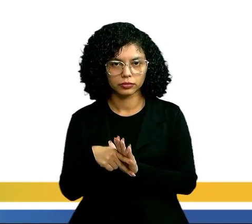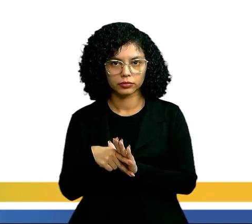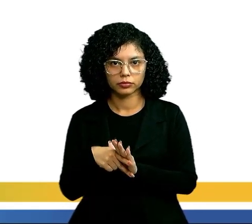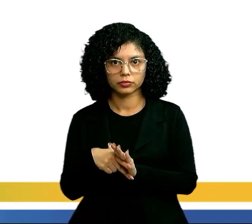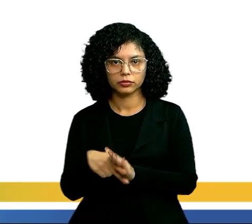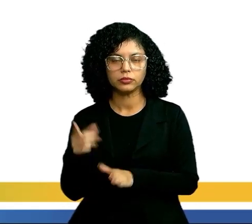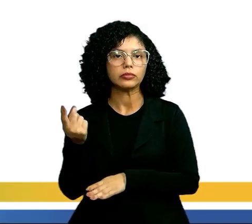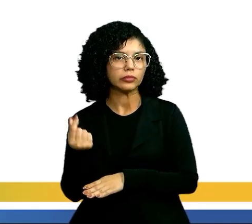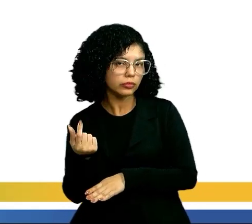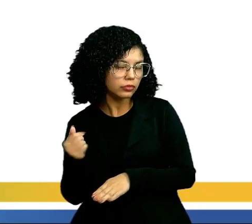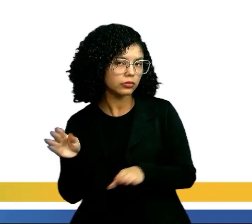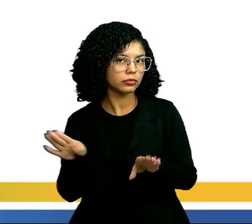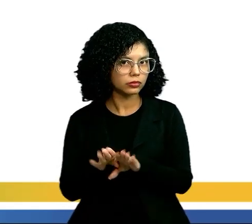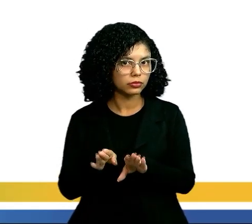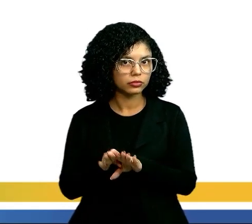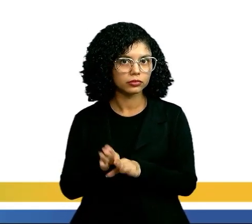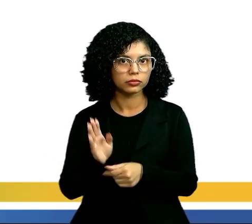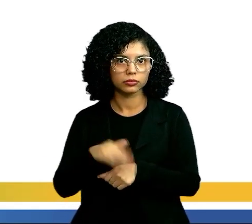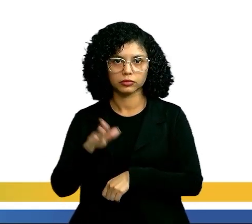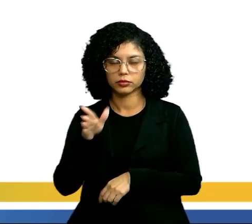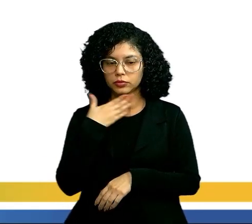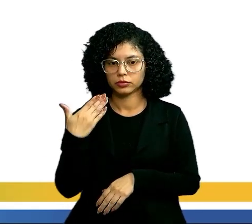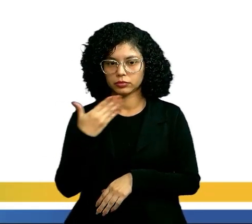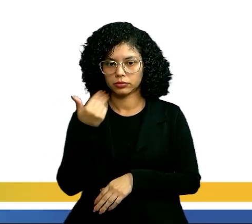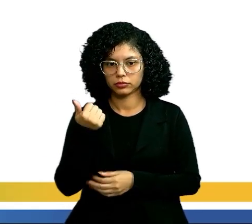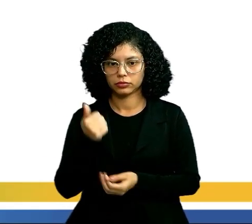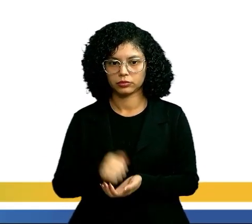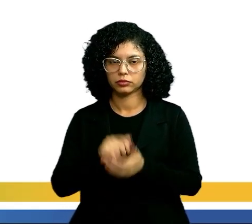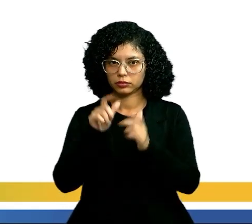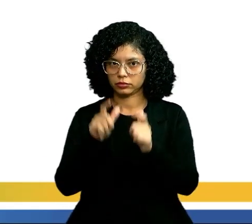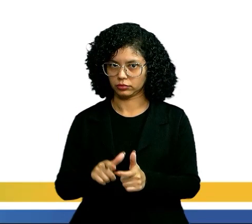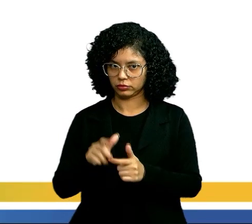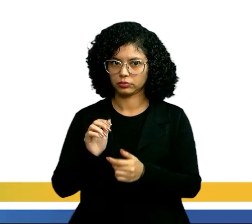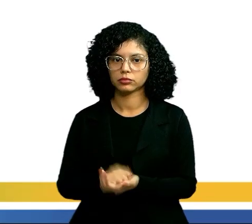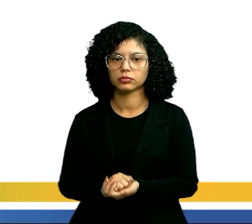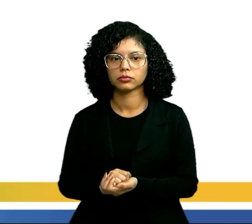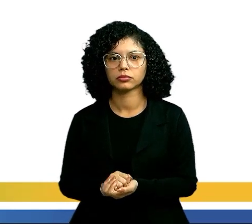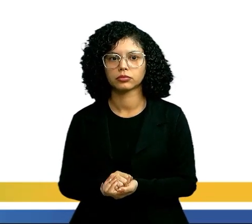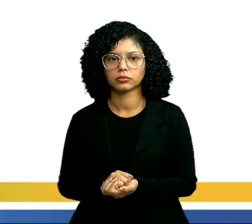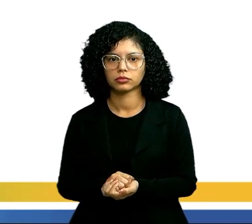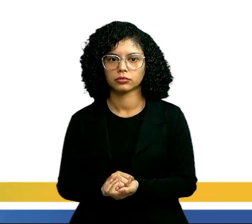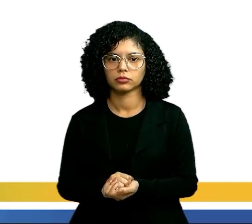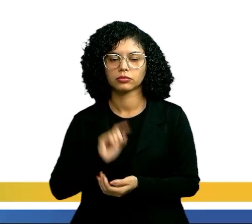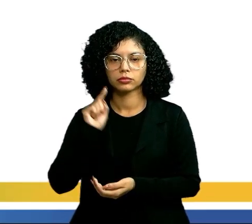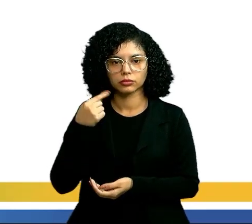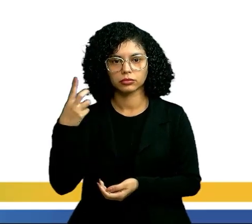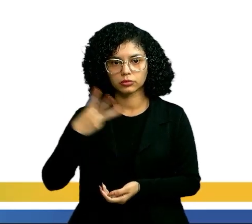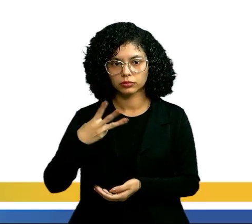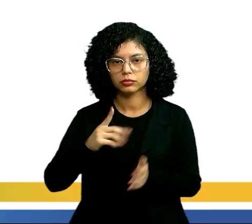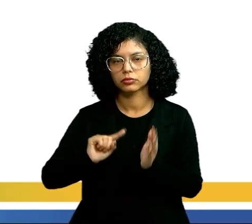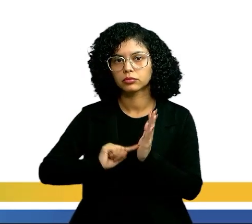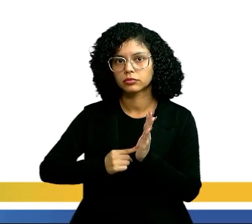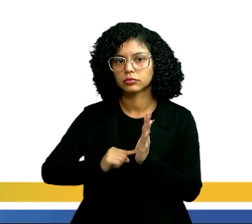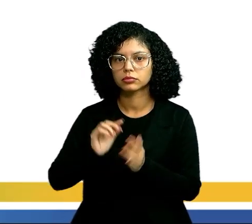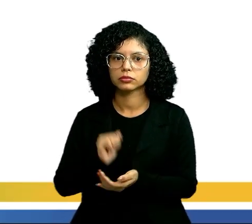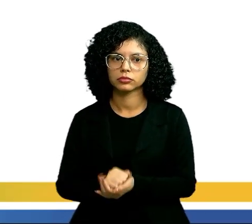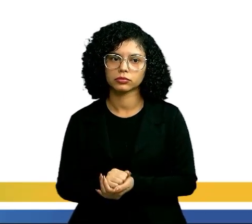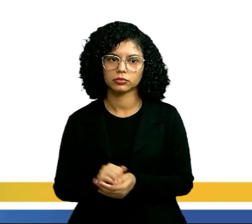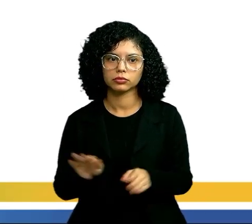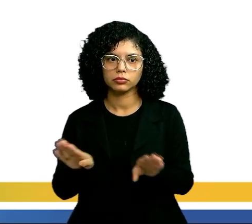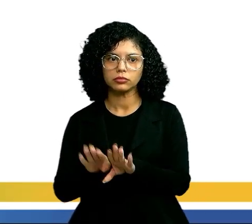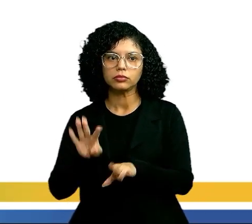investimento financeiro, são mais viáveis para esta localidade, tá? Ali o terceiro ponto, o